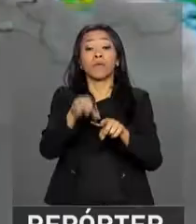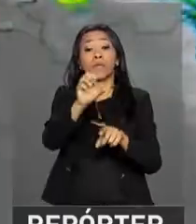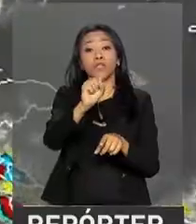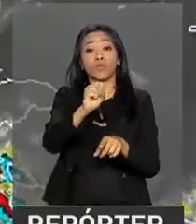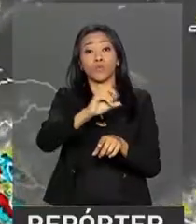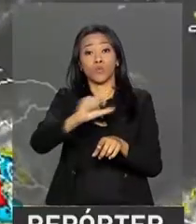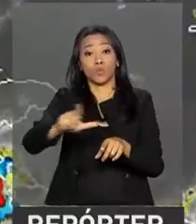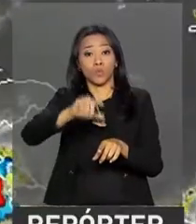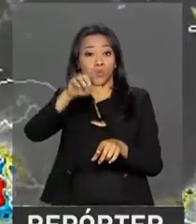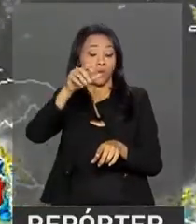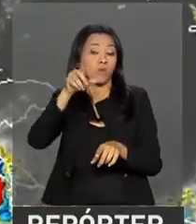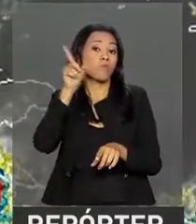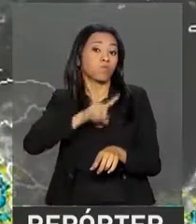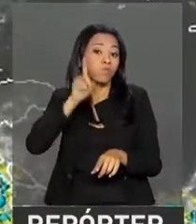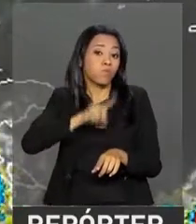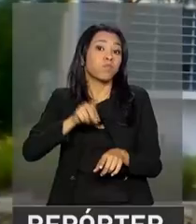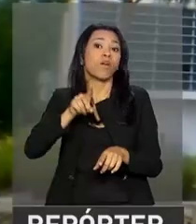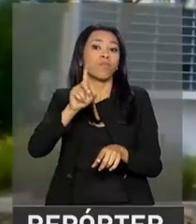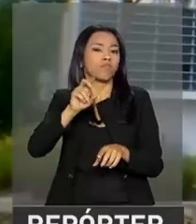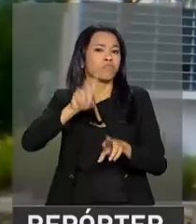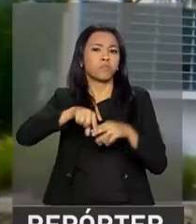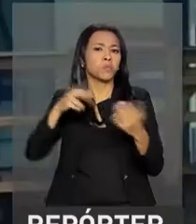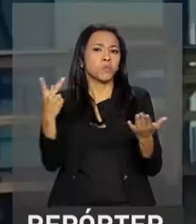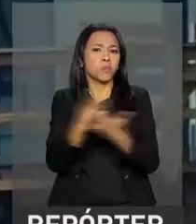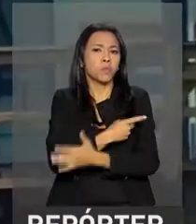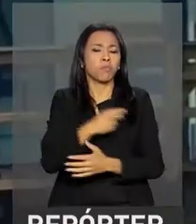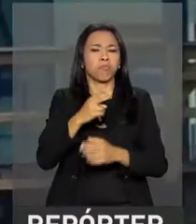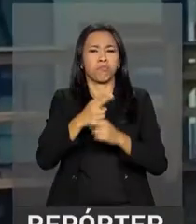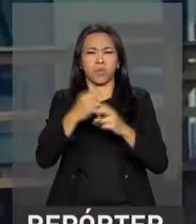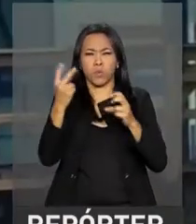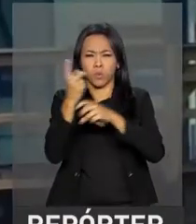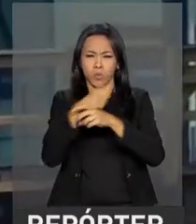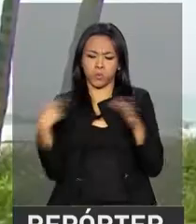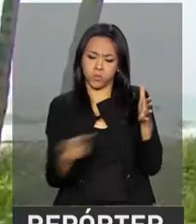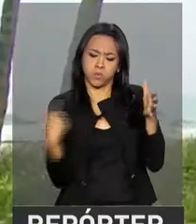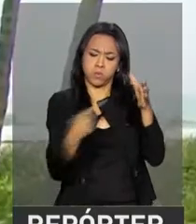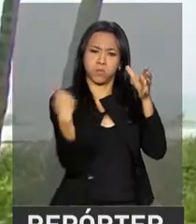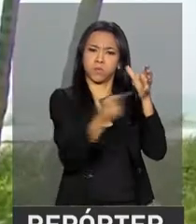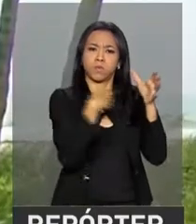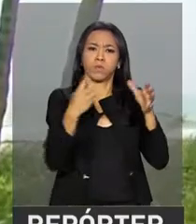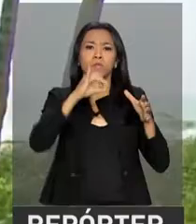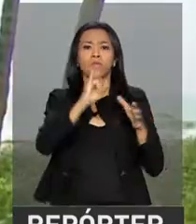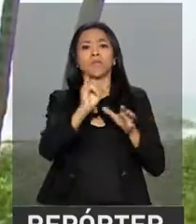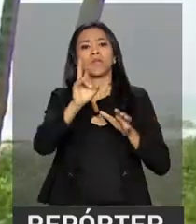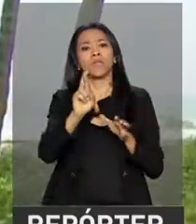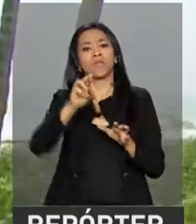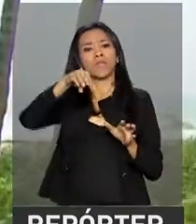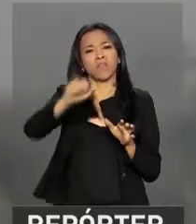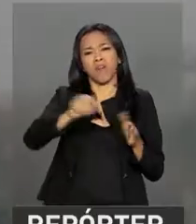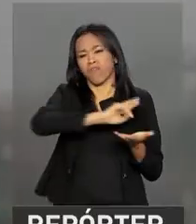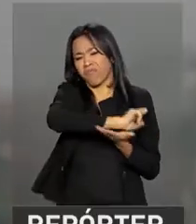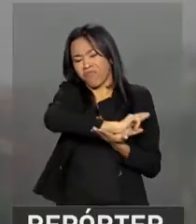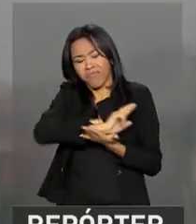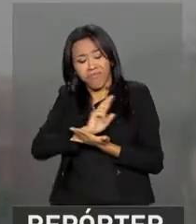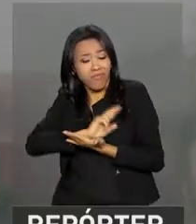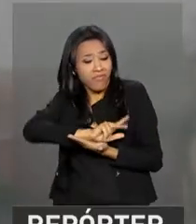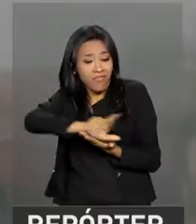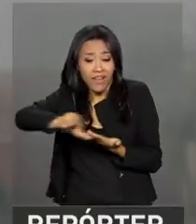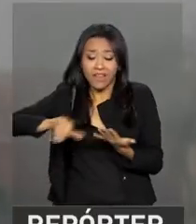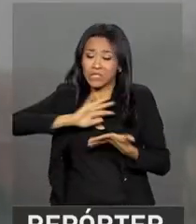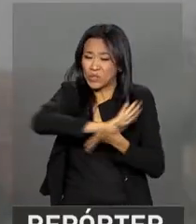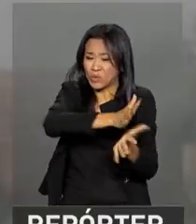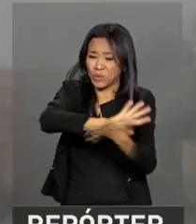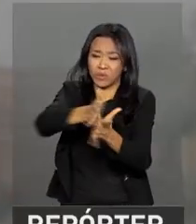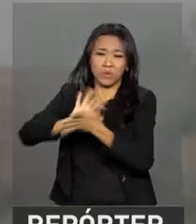foram atingidos nos últimos dias pelo furacão Irma, que deixou dezenas de mortos e feridos e um rastro de